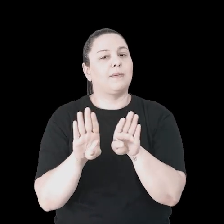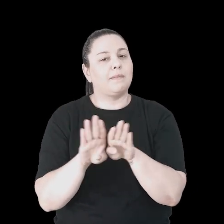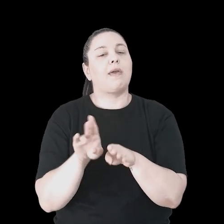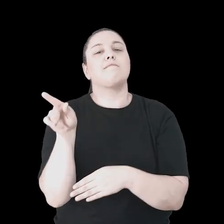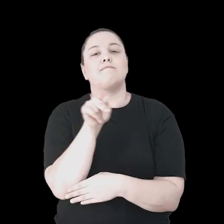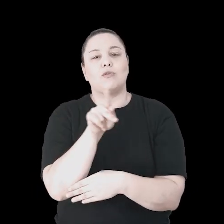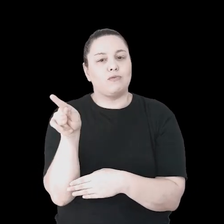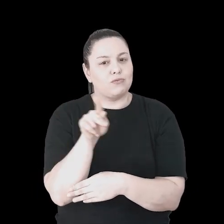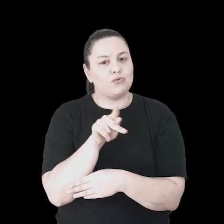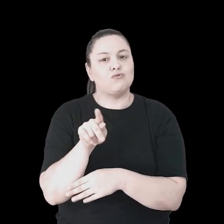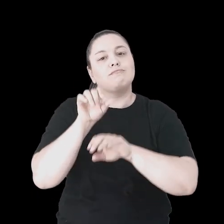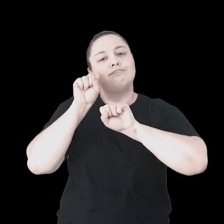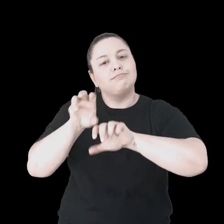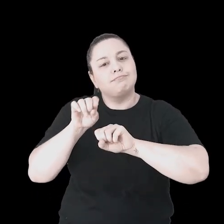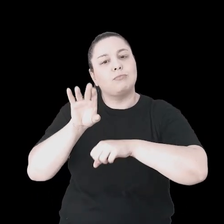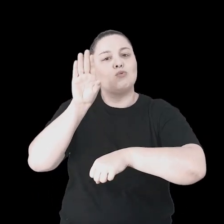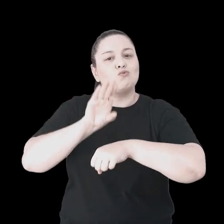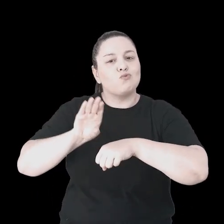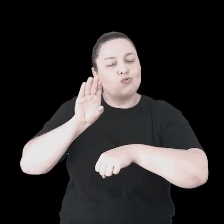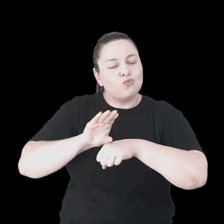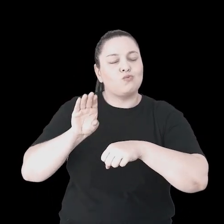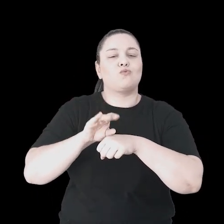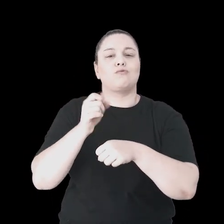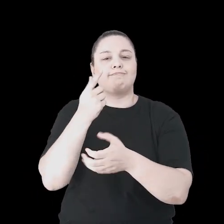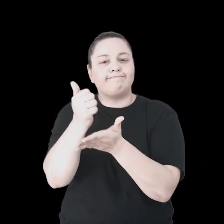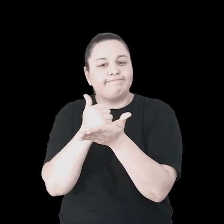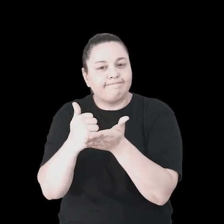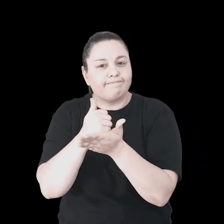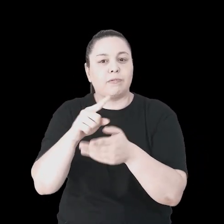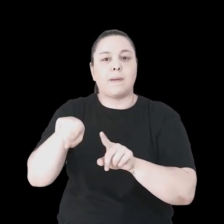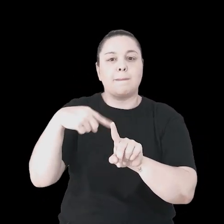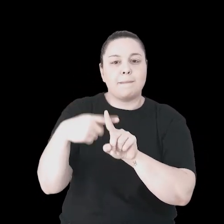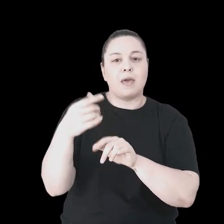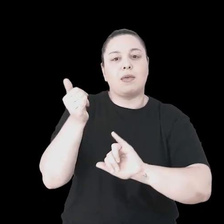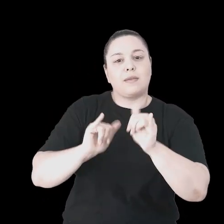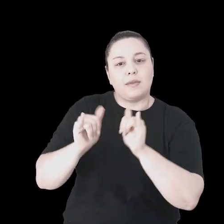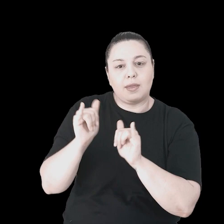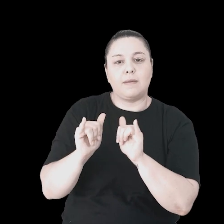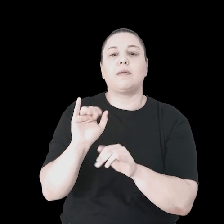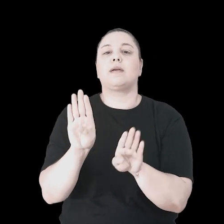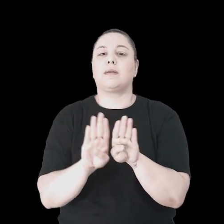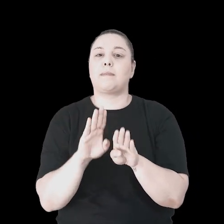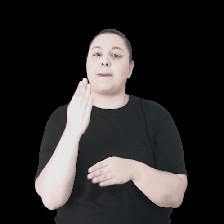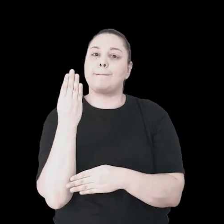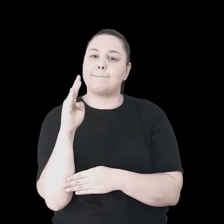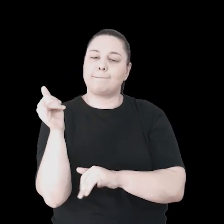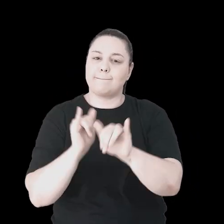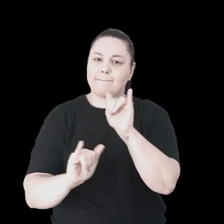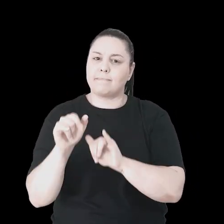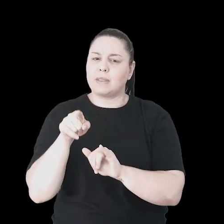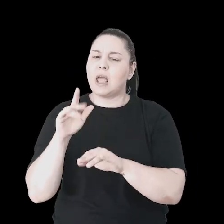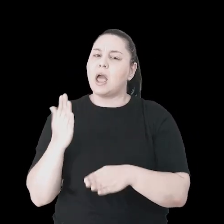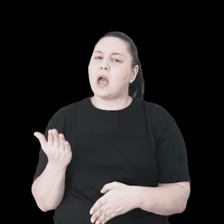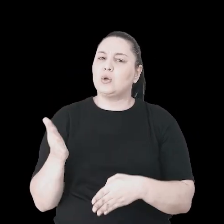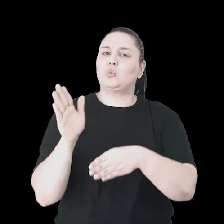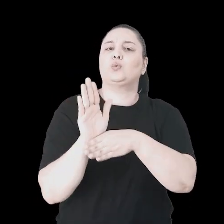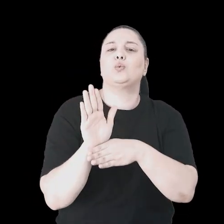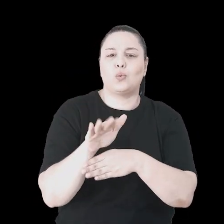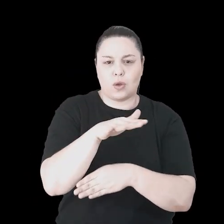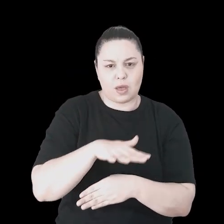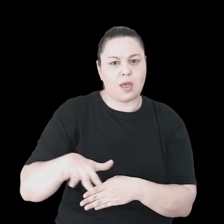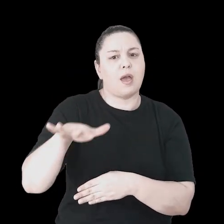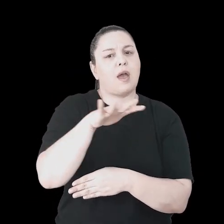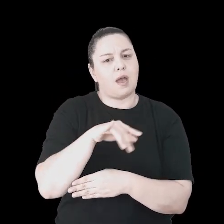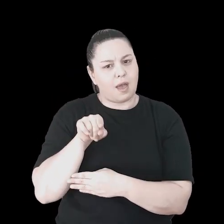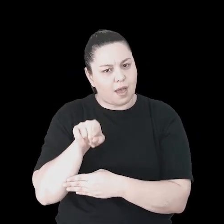na Universidade da Califórnia, em San Diego, como professor de farmacologia e professor de química e bioquímica. Chen contribuiu para os